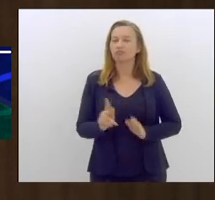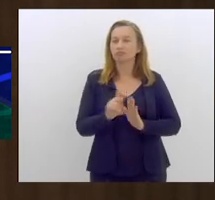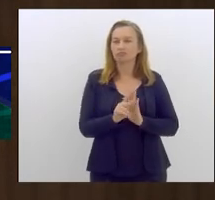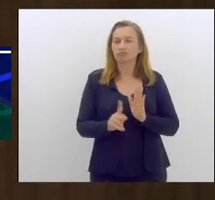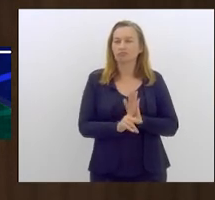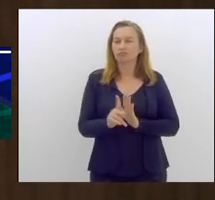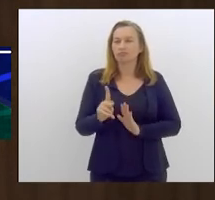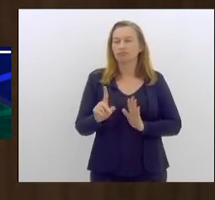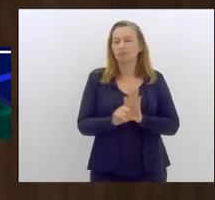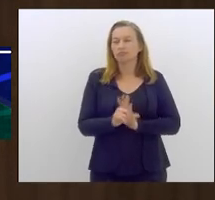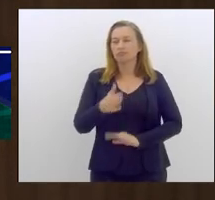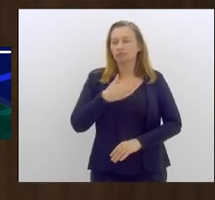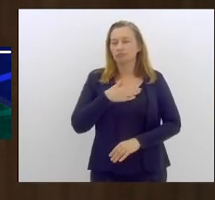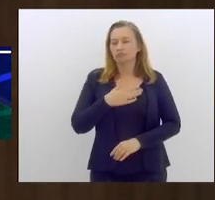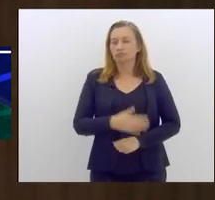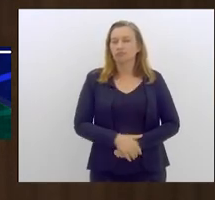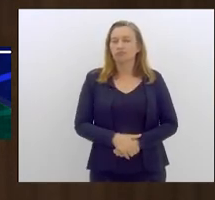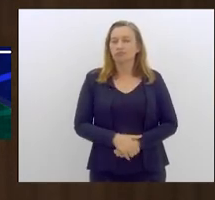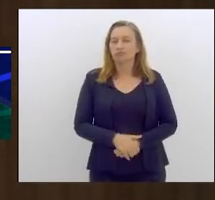de lei de minha autoria, o